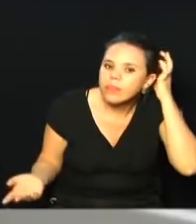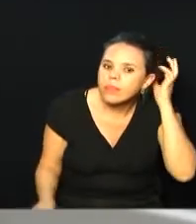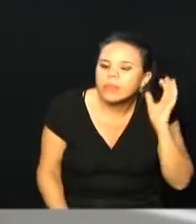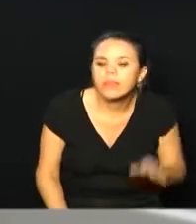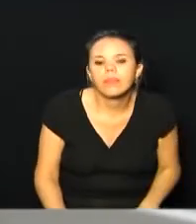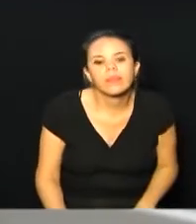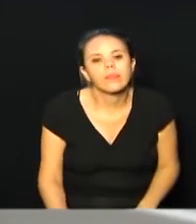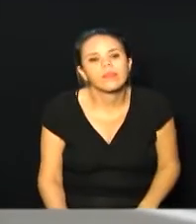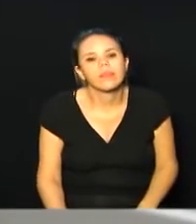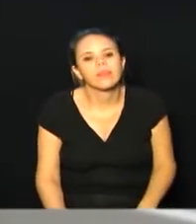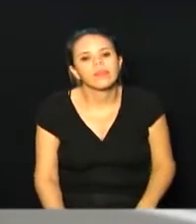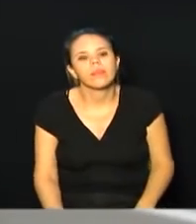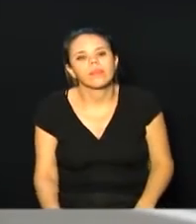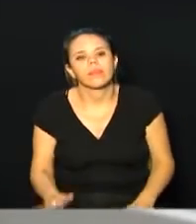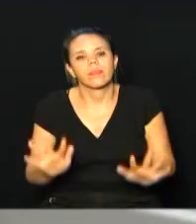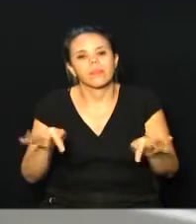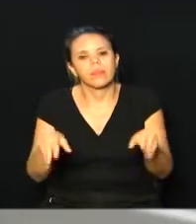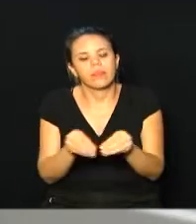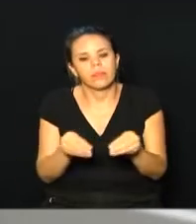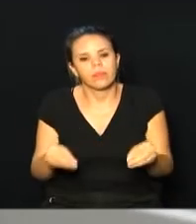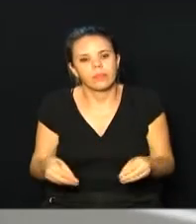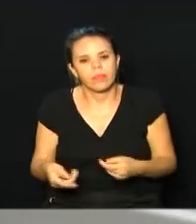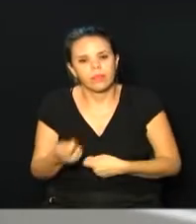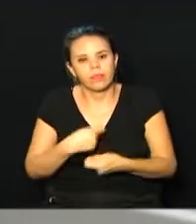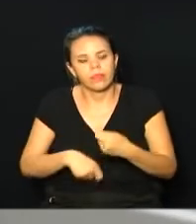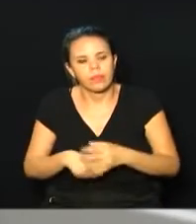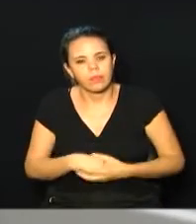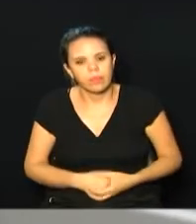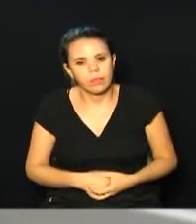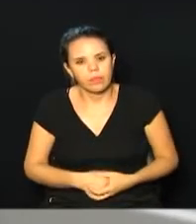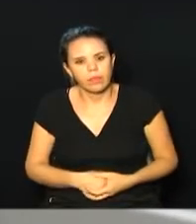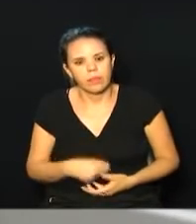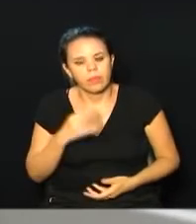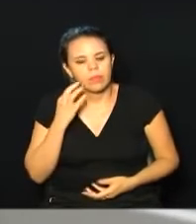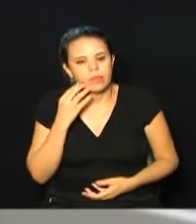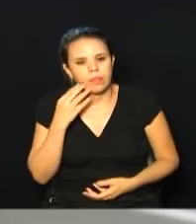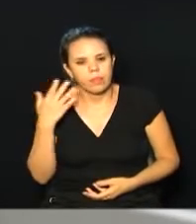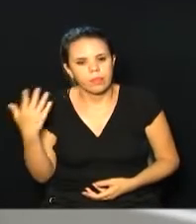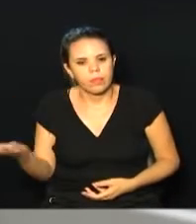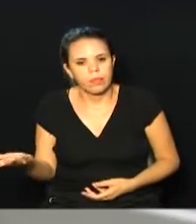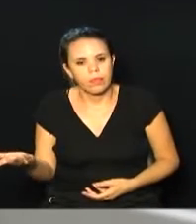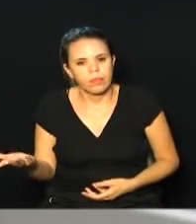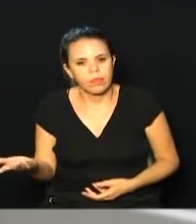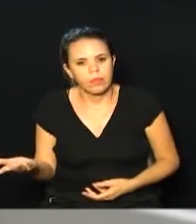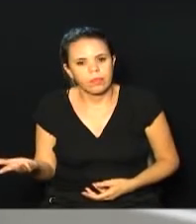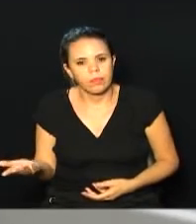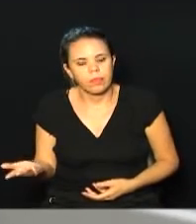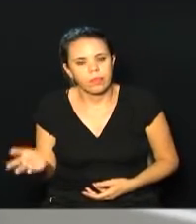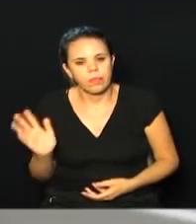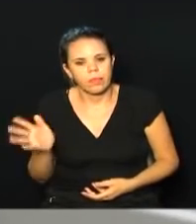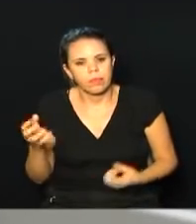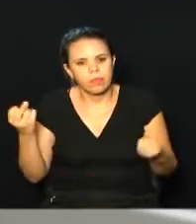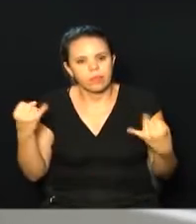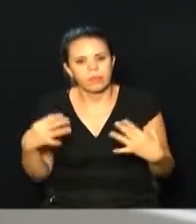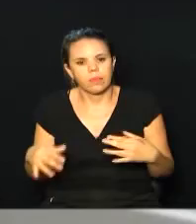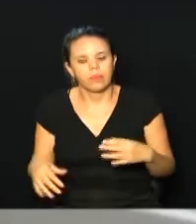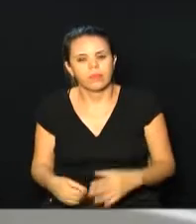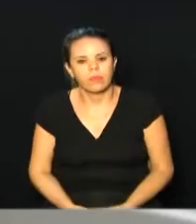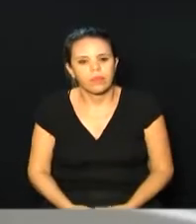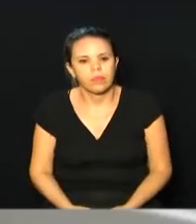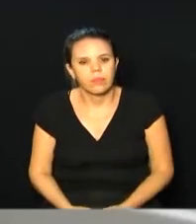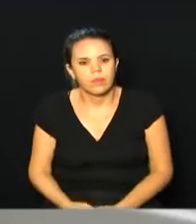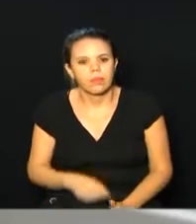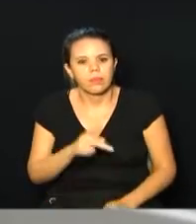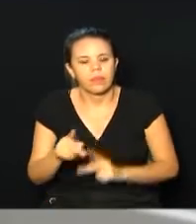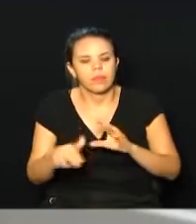para finalizar esse último bloco do Questão de Ordem. Vereador Igor, inclusive a gente estava aqui, vereador Igor já recebeu, as